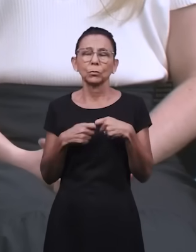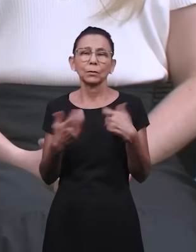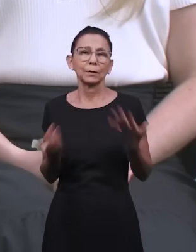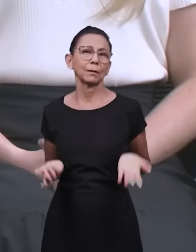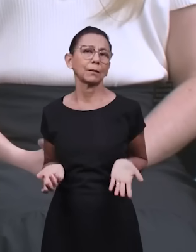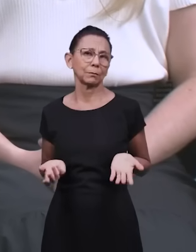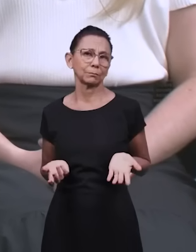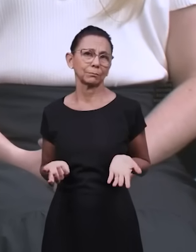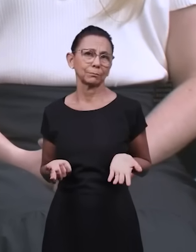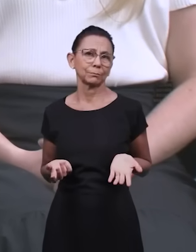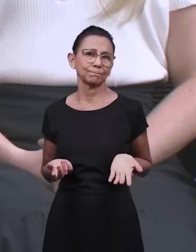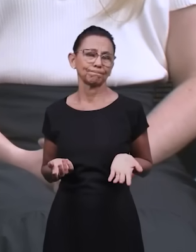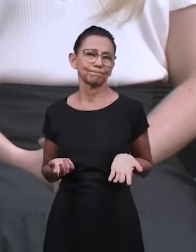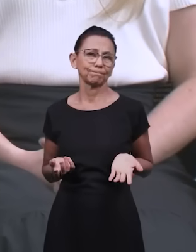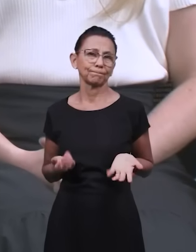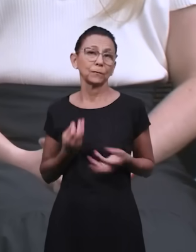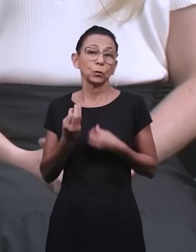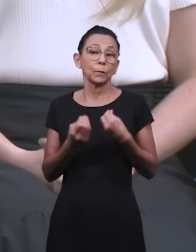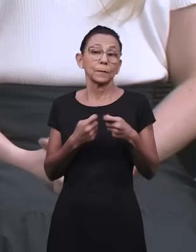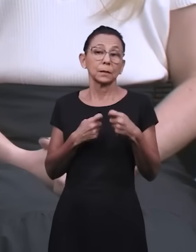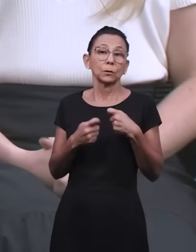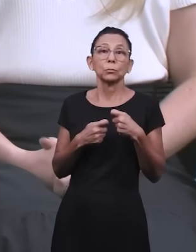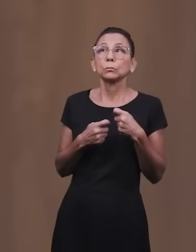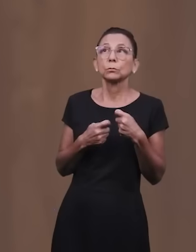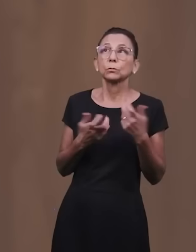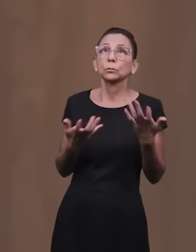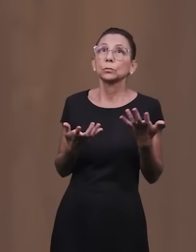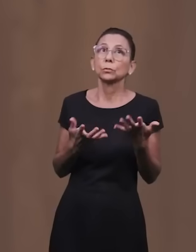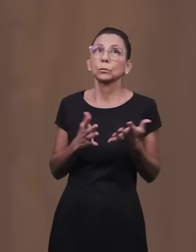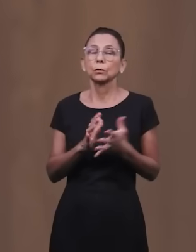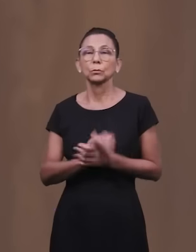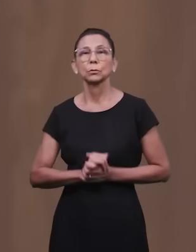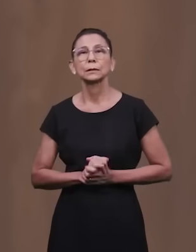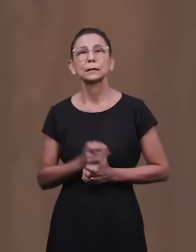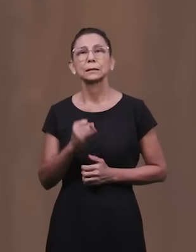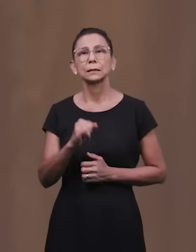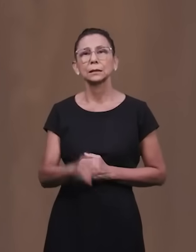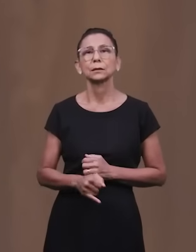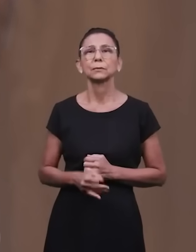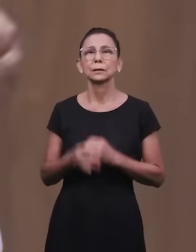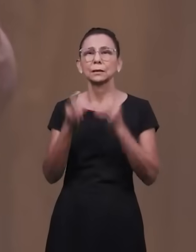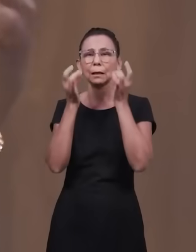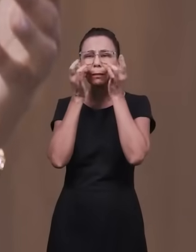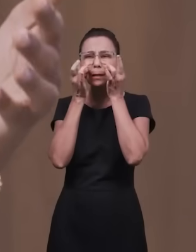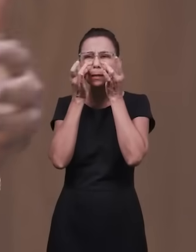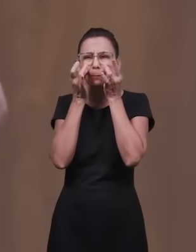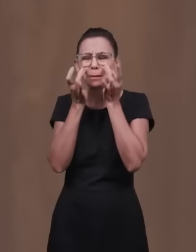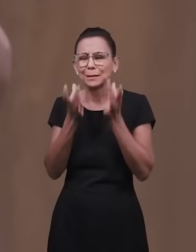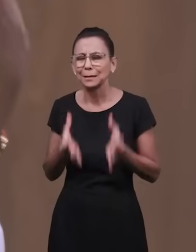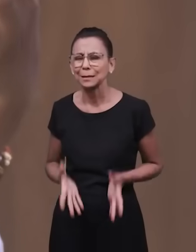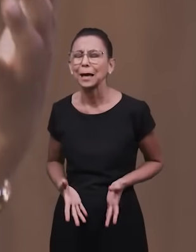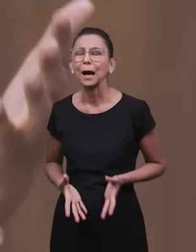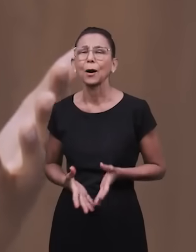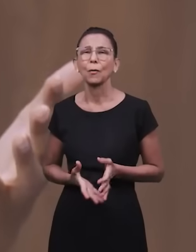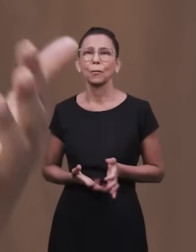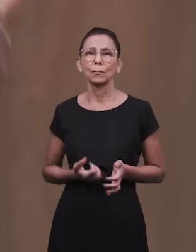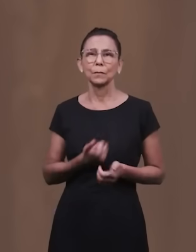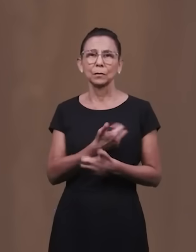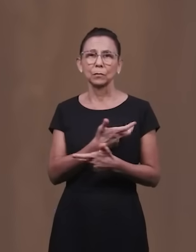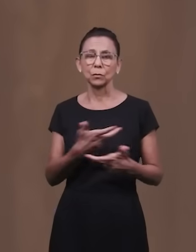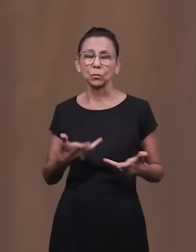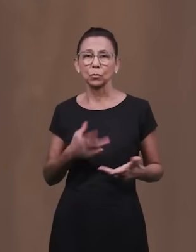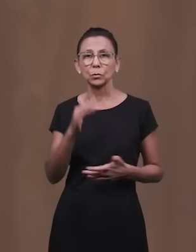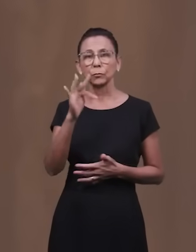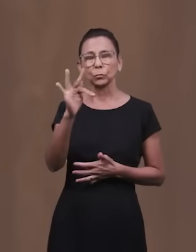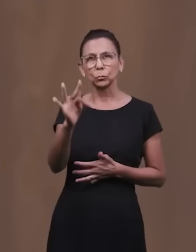que você deseja. E aí? Como é que você vive isso? Como é que você lida com ser frustrado e ser impedido de